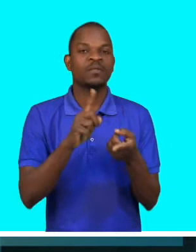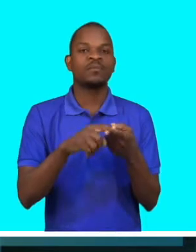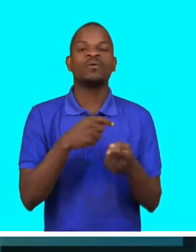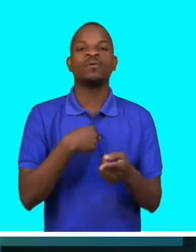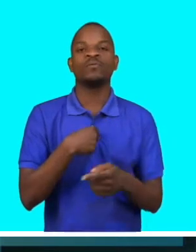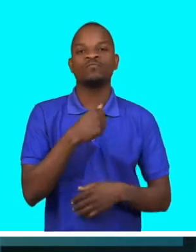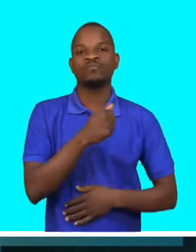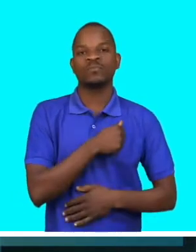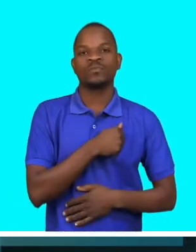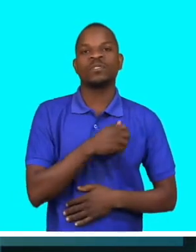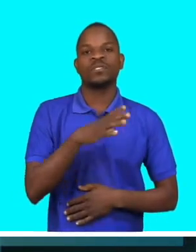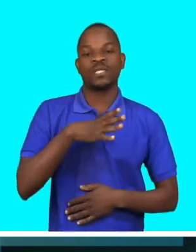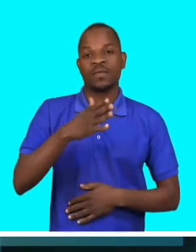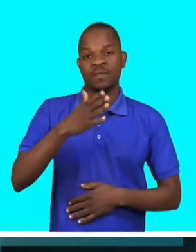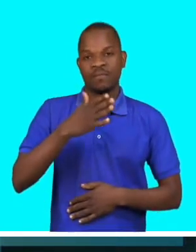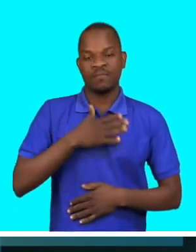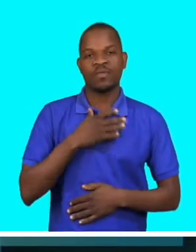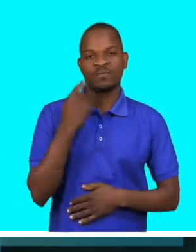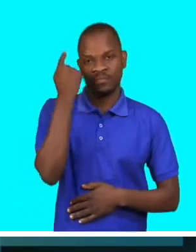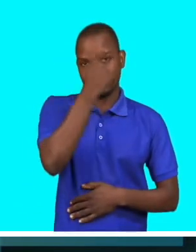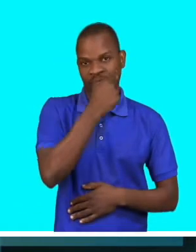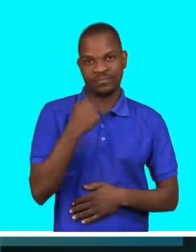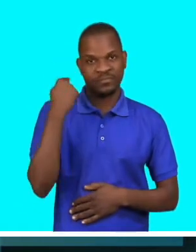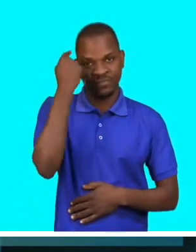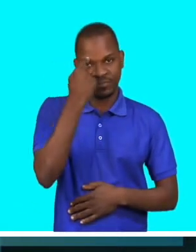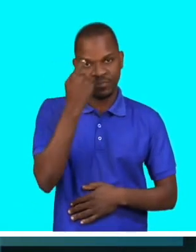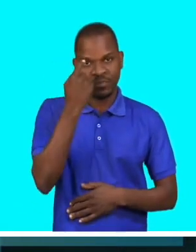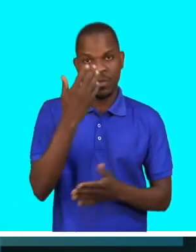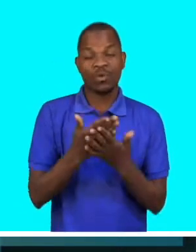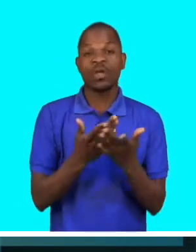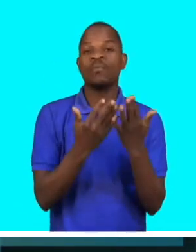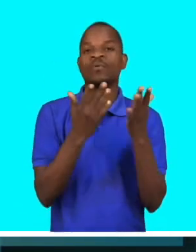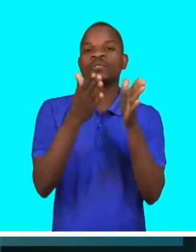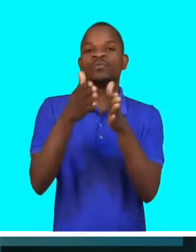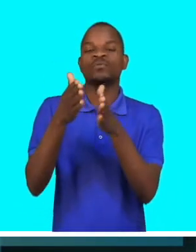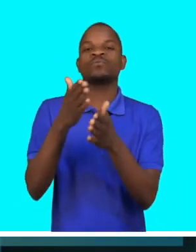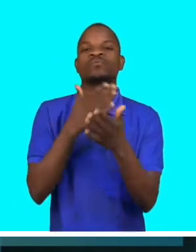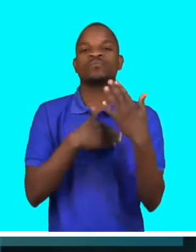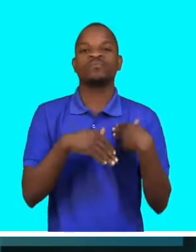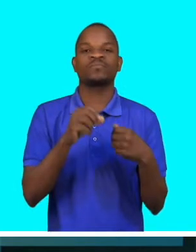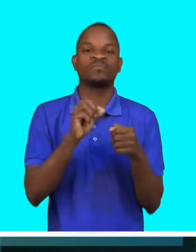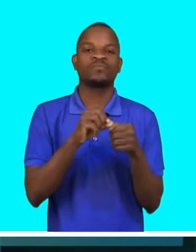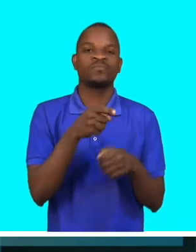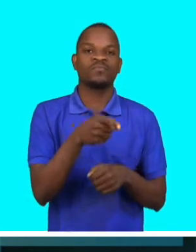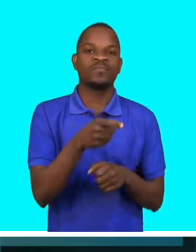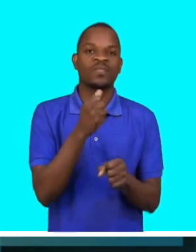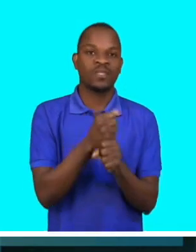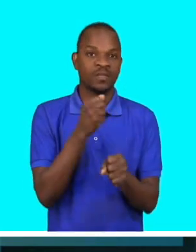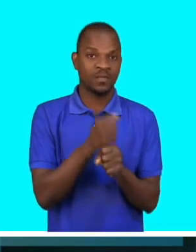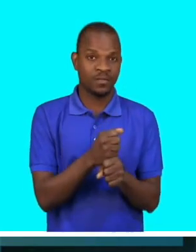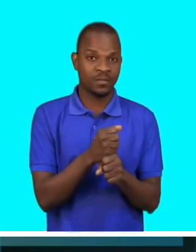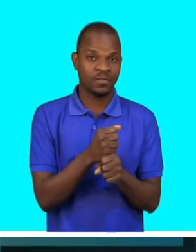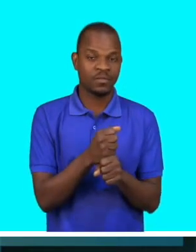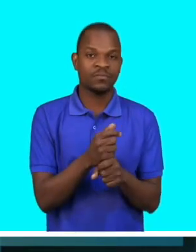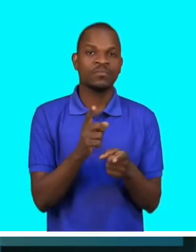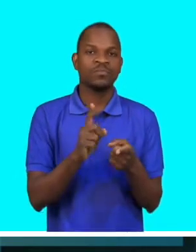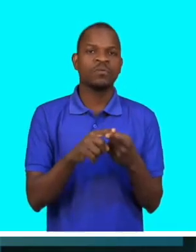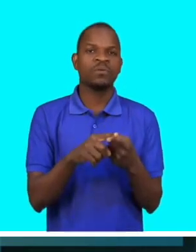gostaria de ter também a minha própria cara. Muitas pessoas sempre solicitam papéis, estes de trabalho, e